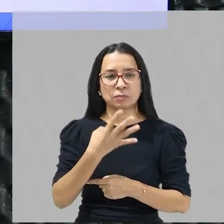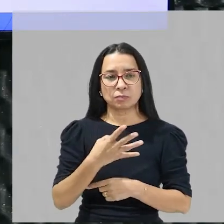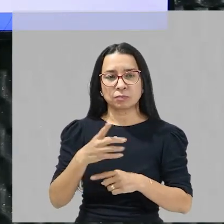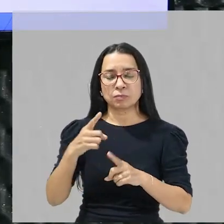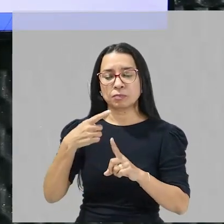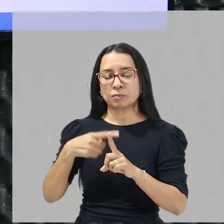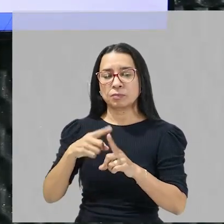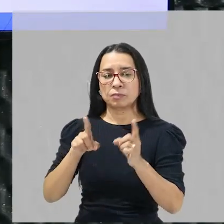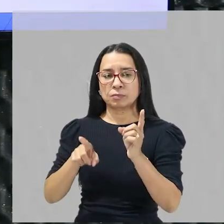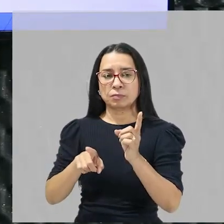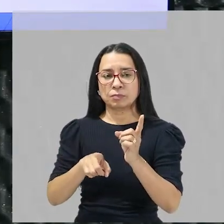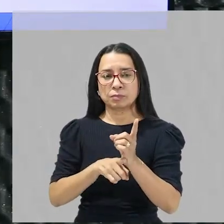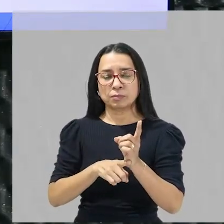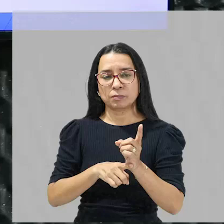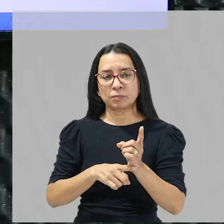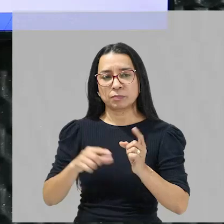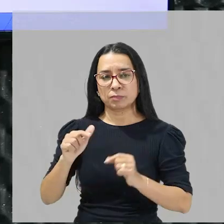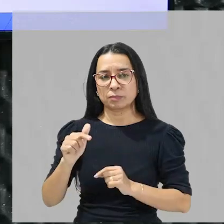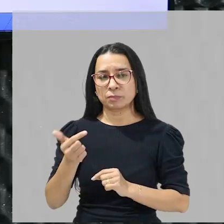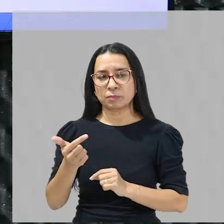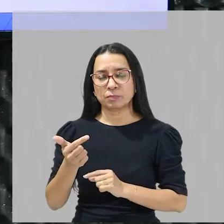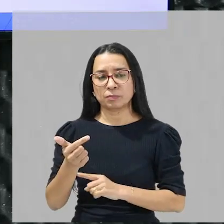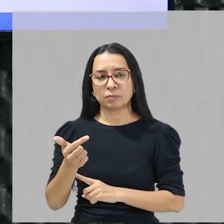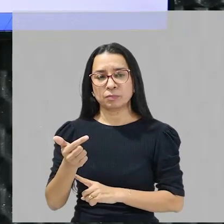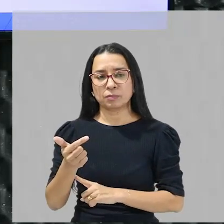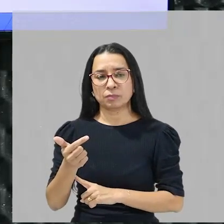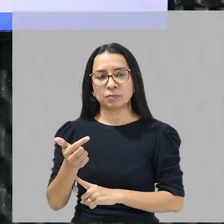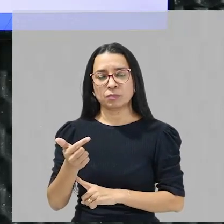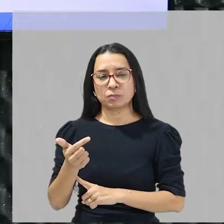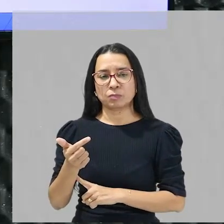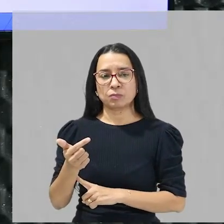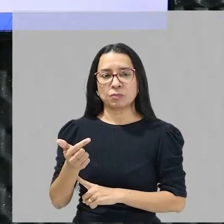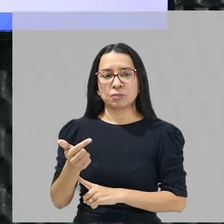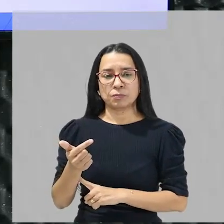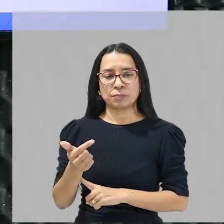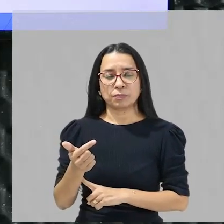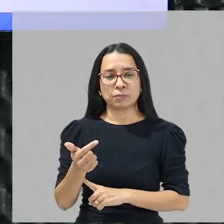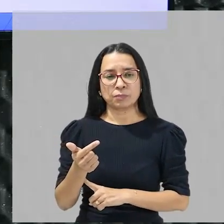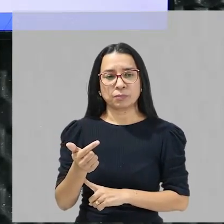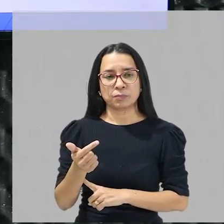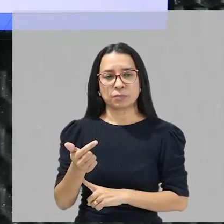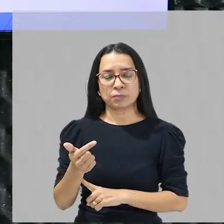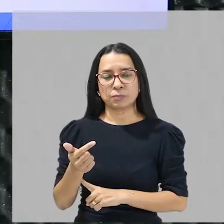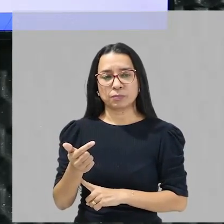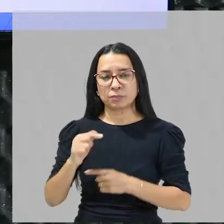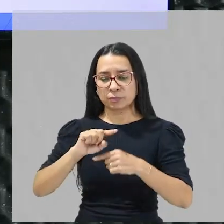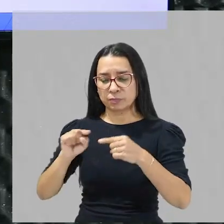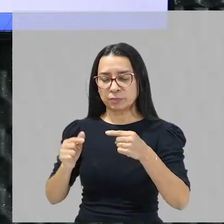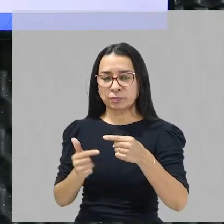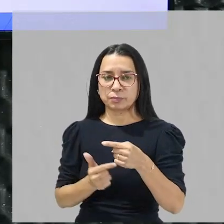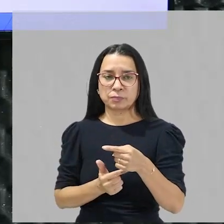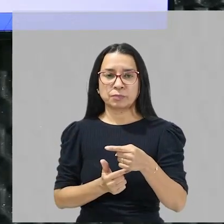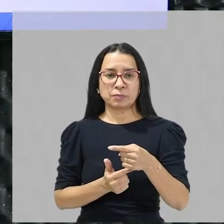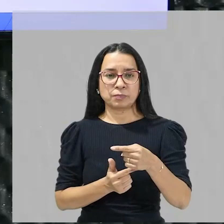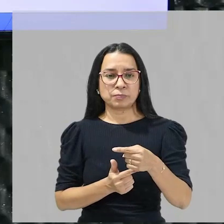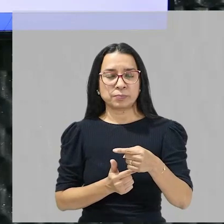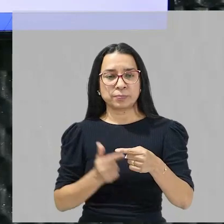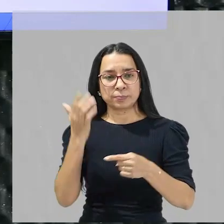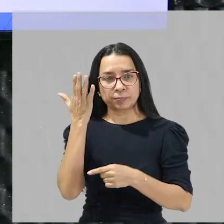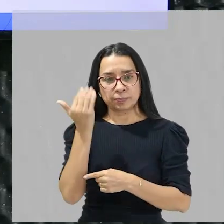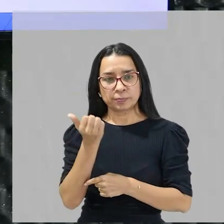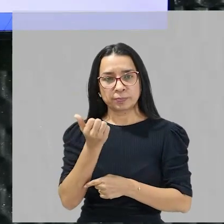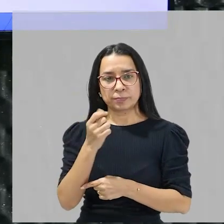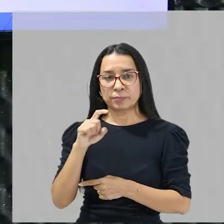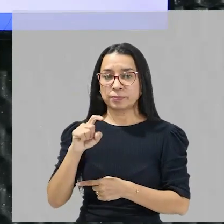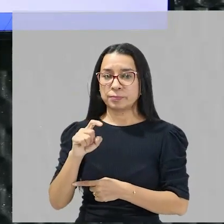ou menos a raiz do 4, que já é o 2, que já está posto aqui, tá? E tudo isso dividido por 2. Aqui você já sabe, né?